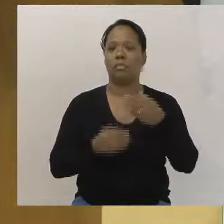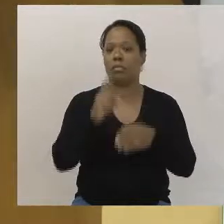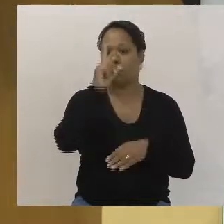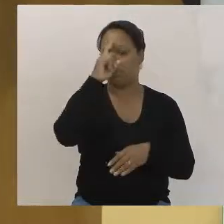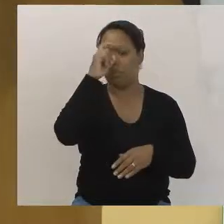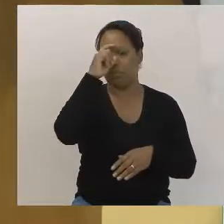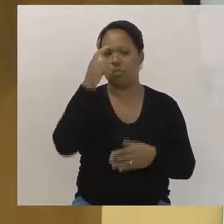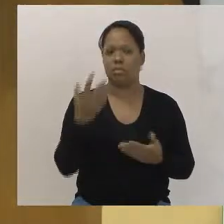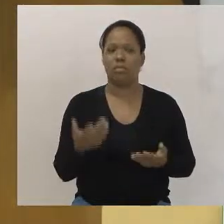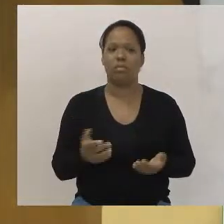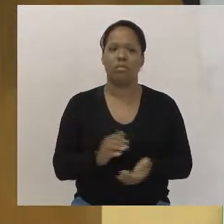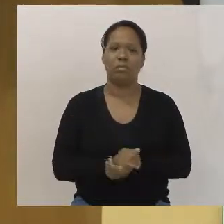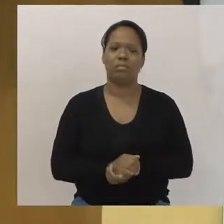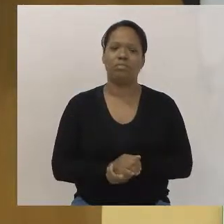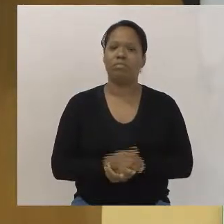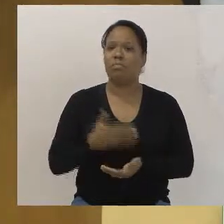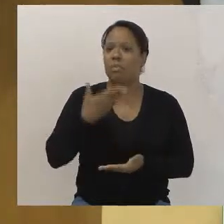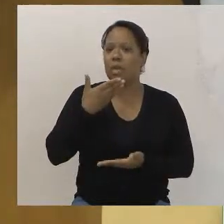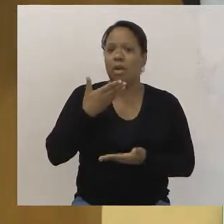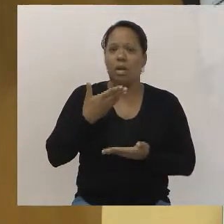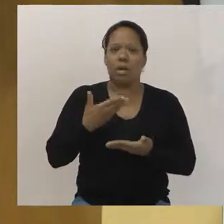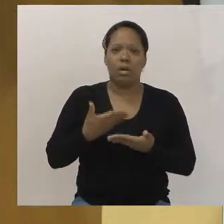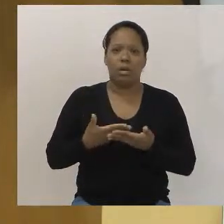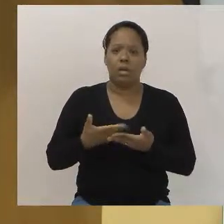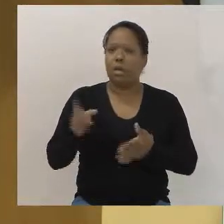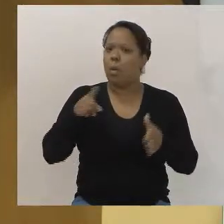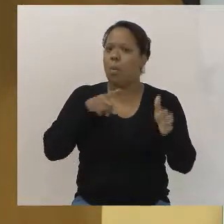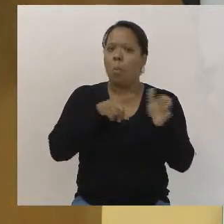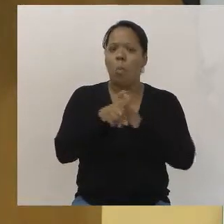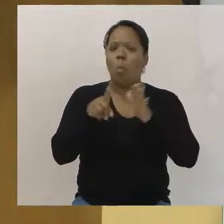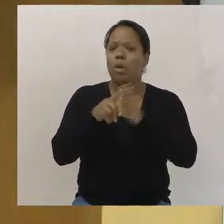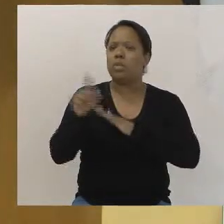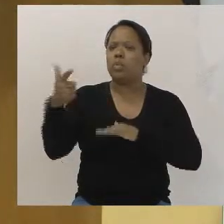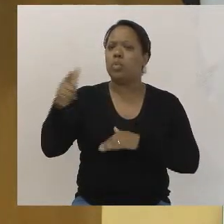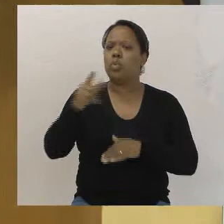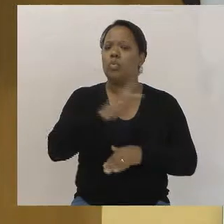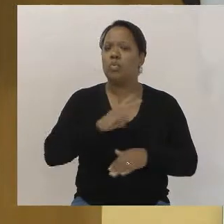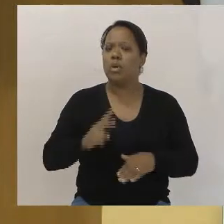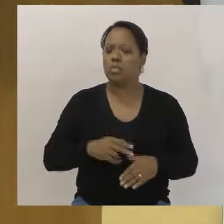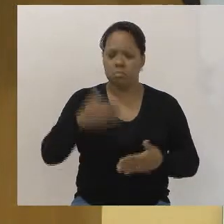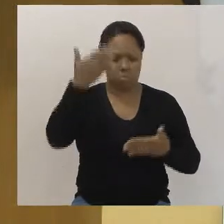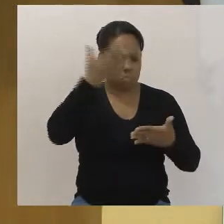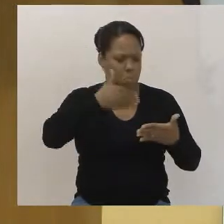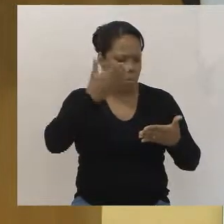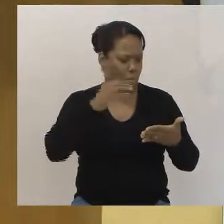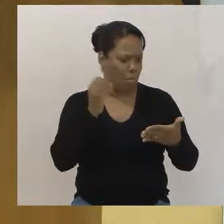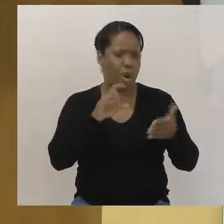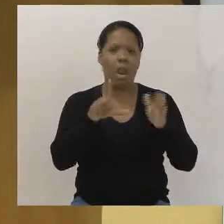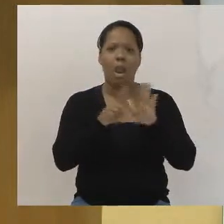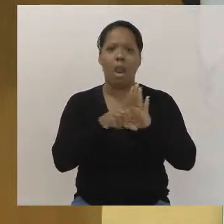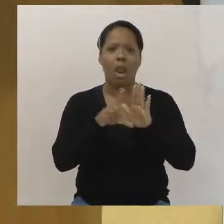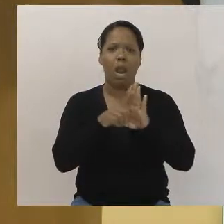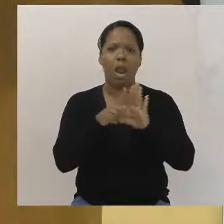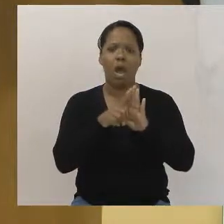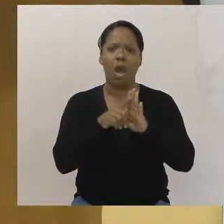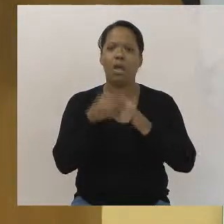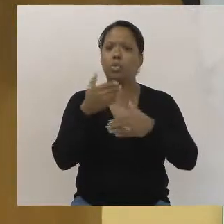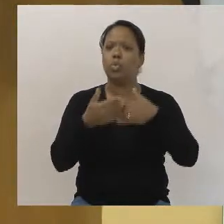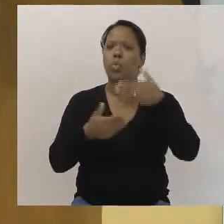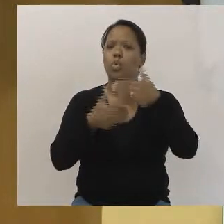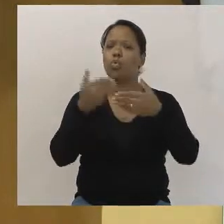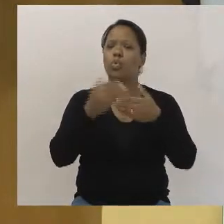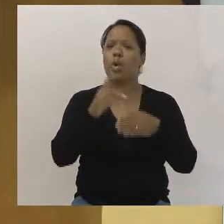eu fiquei bastante perplexo até indaguei alguns vereadores aqui será que eu não estou vendo na lei a previsão do pronto socorro